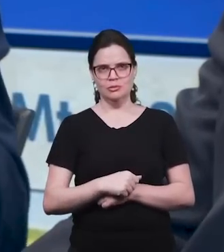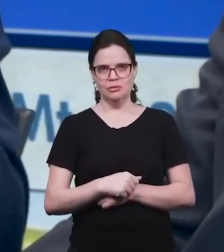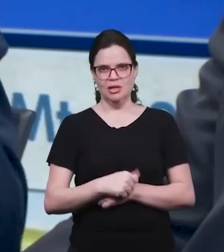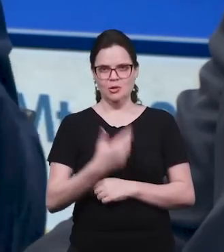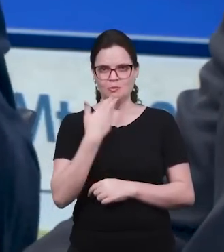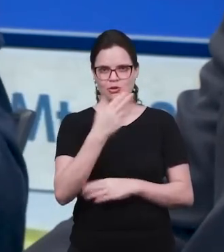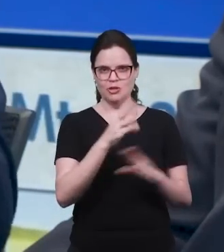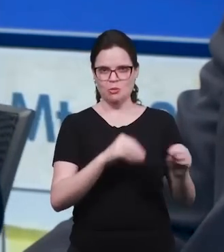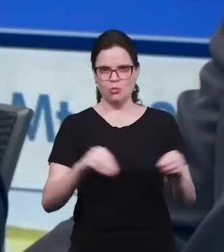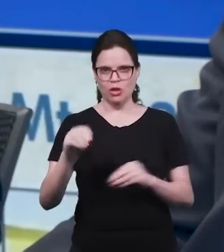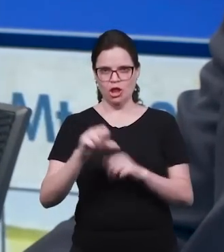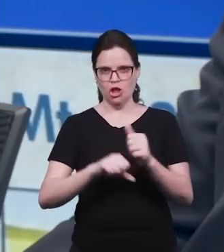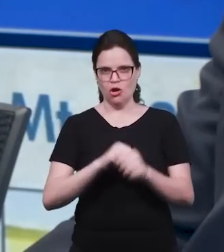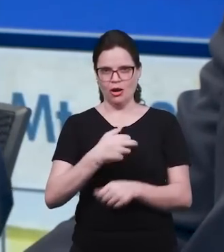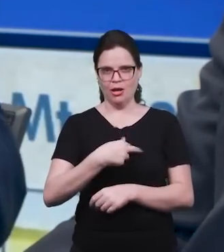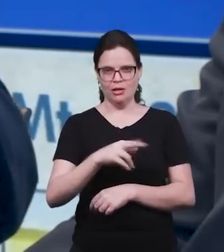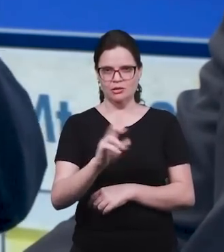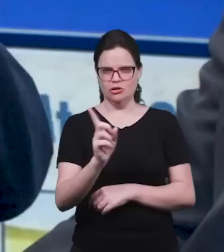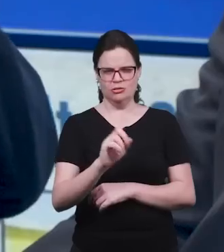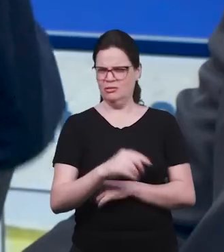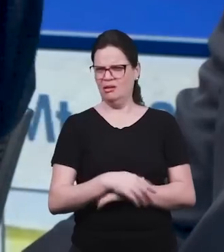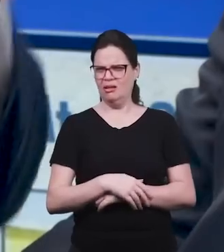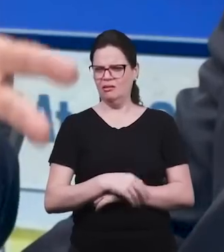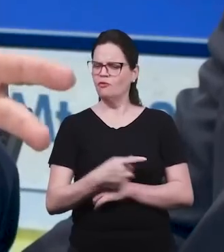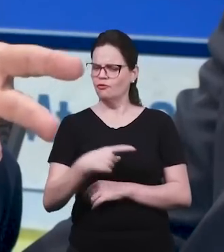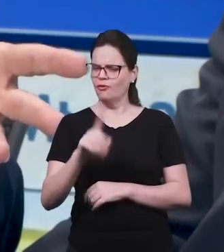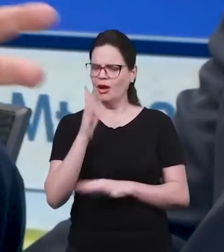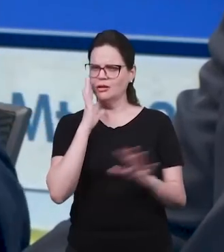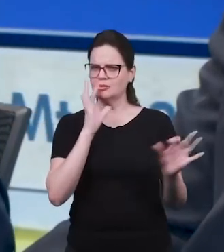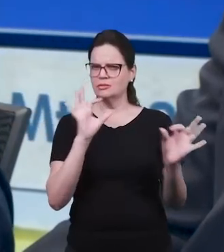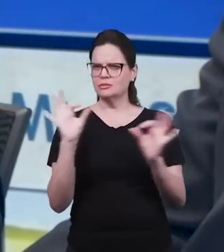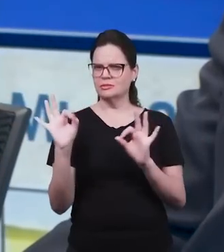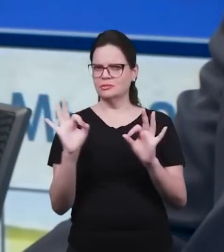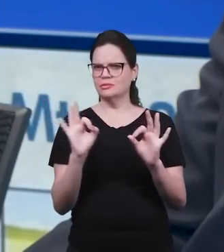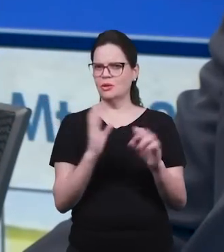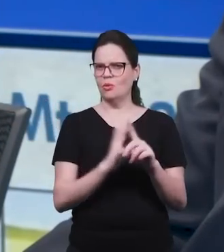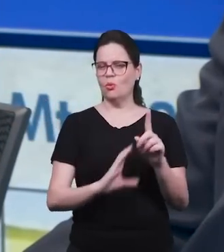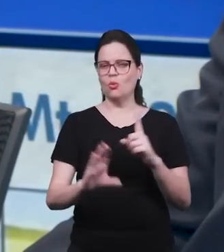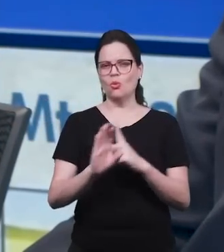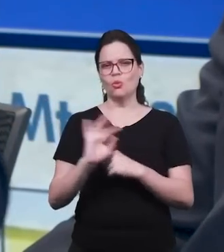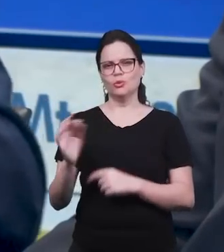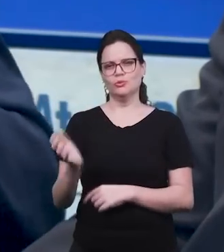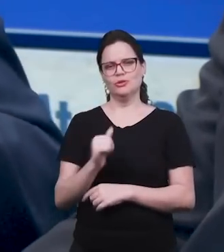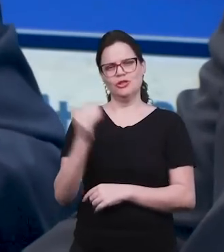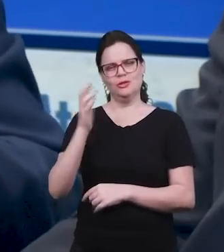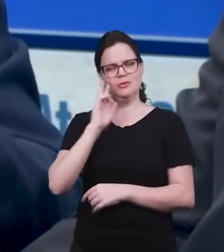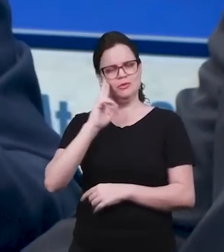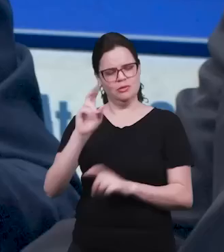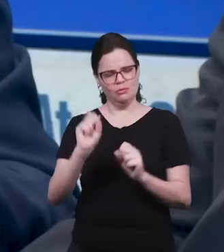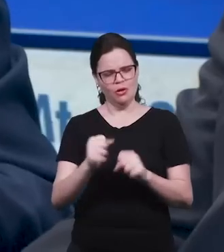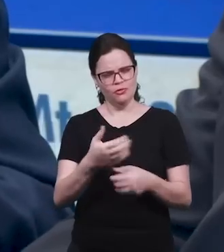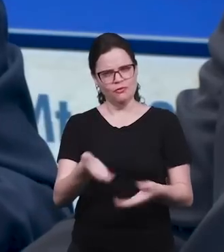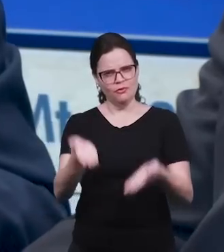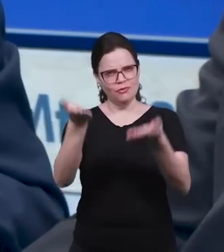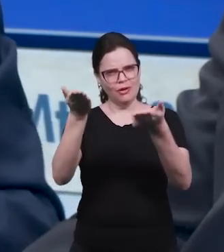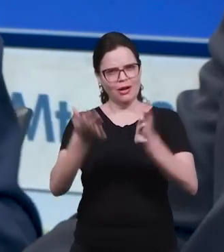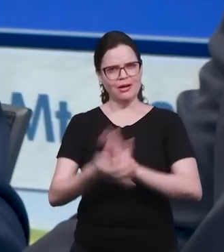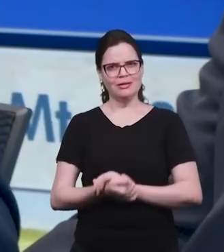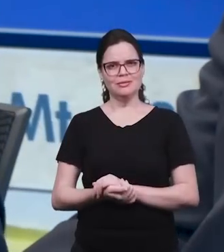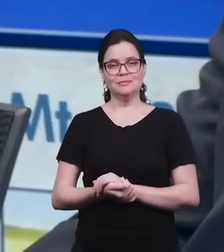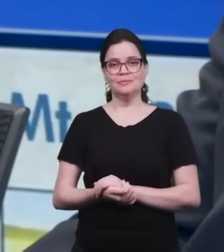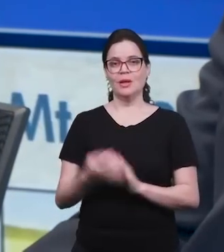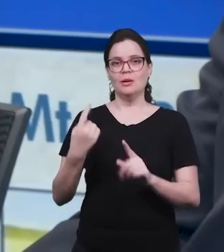não estamos convidando para mudar de religião, ir a uma denominação, mas é um culto de adoração ao nome do